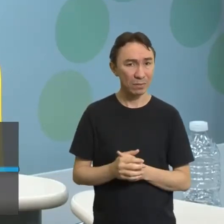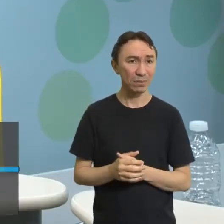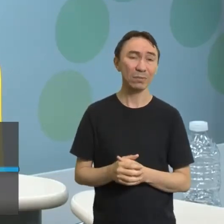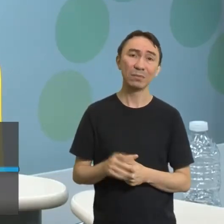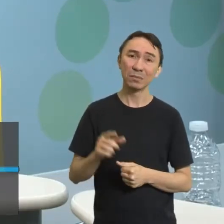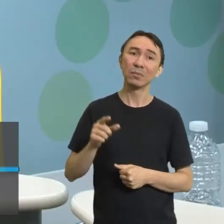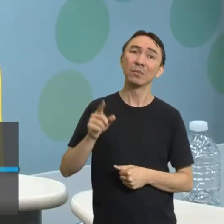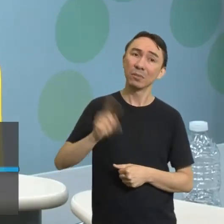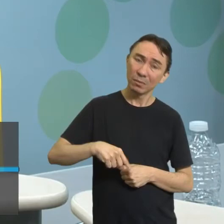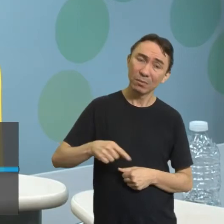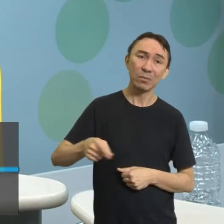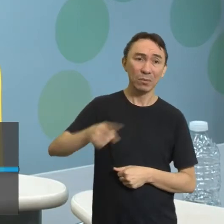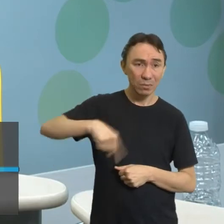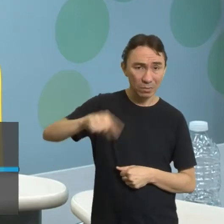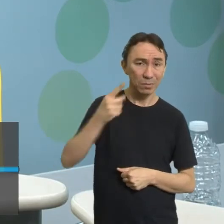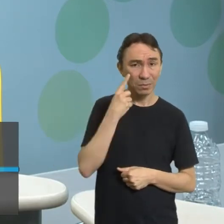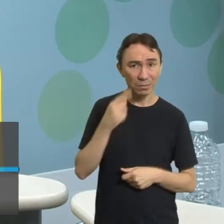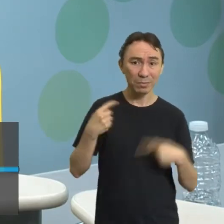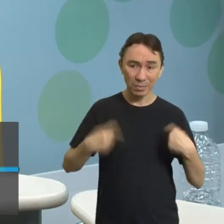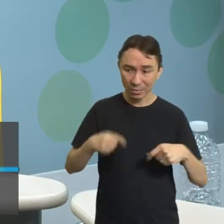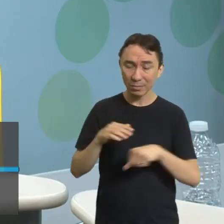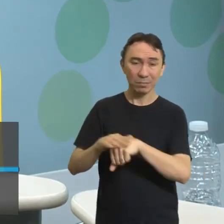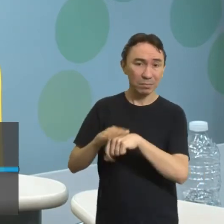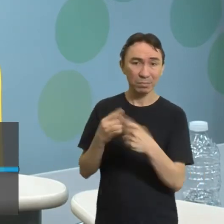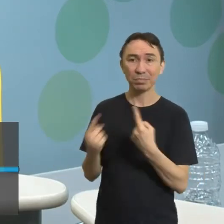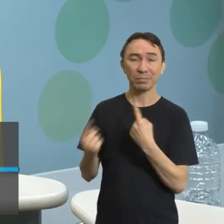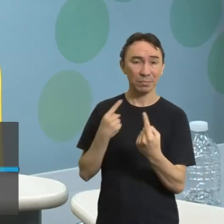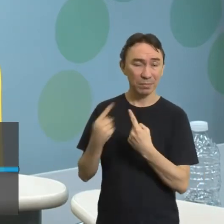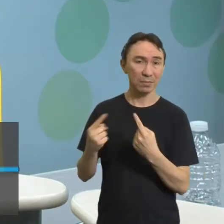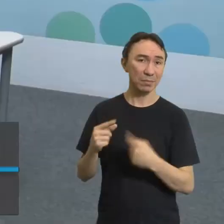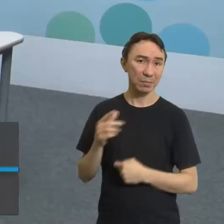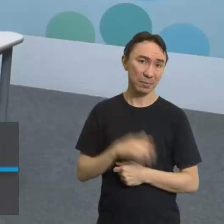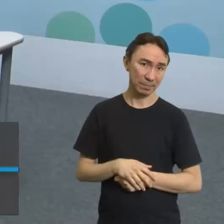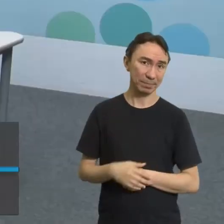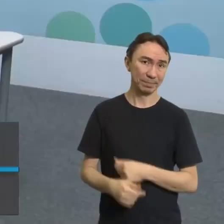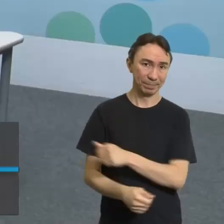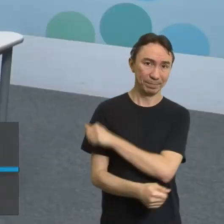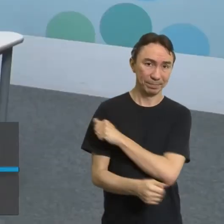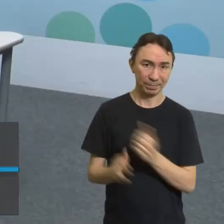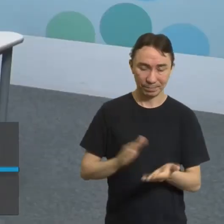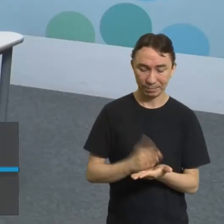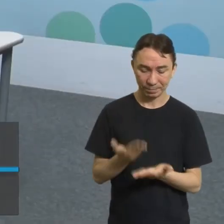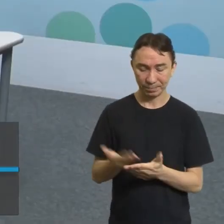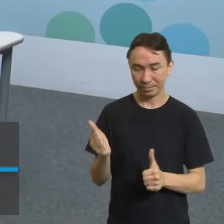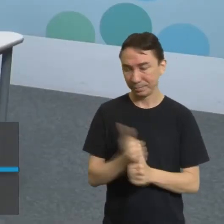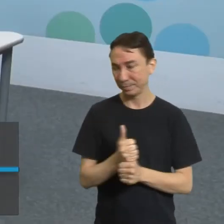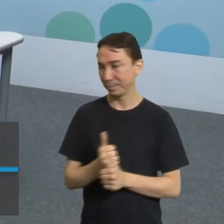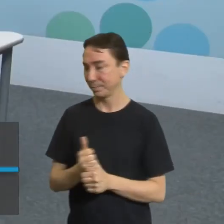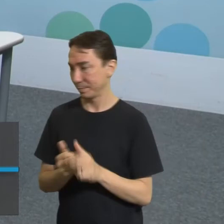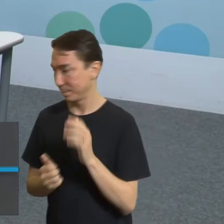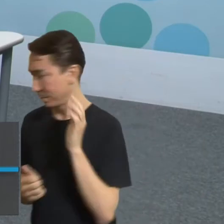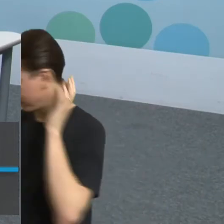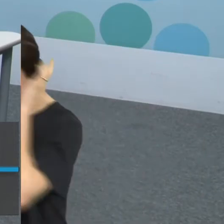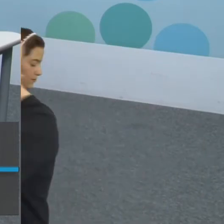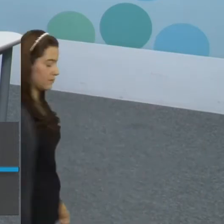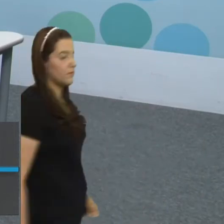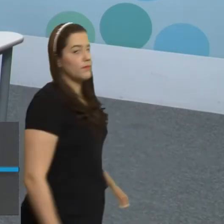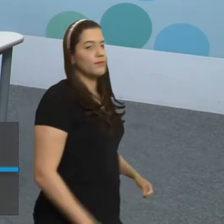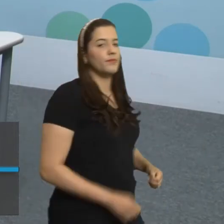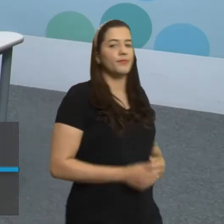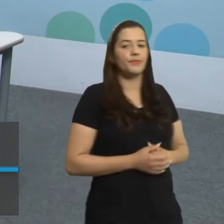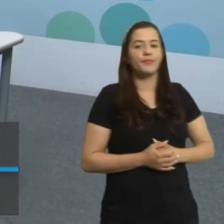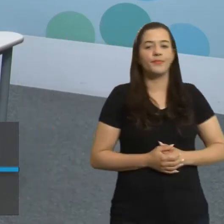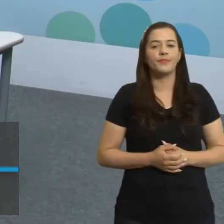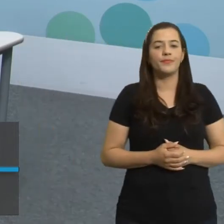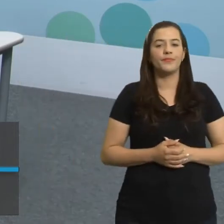precisa ter com os nossos estudantes. Exato, e que gera polêmica, né, Grazi? É a mesma coisa, olha só. Voltando a essa questão aí